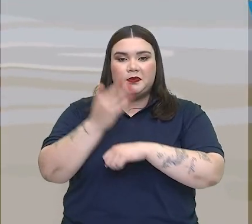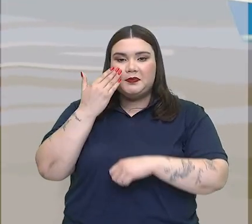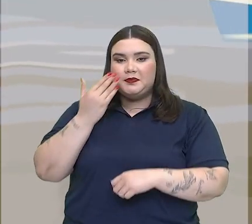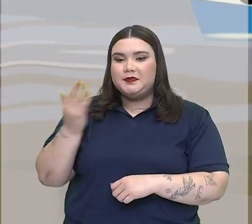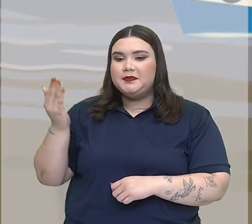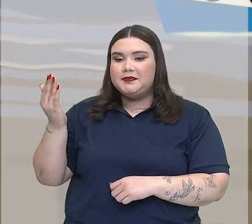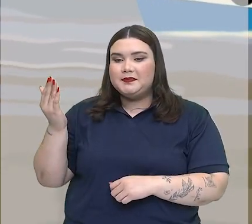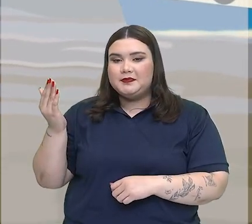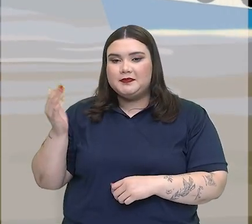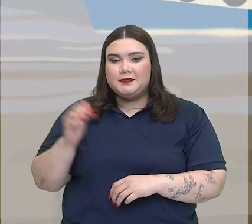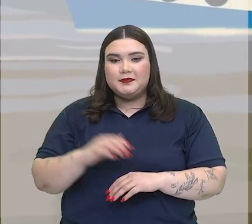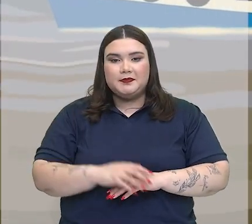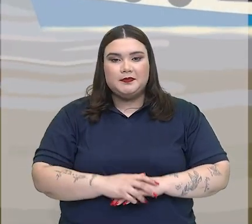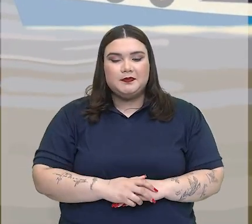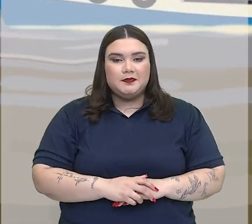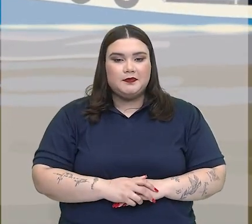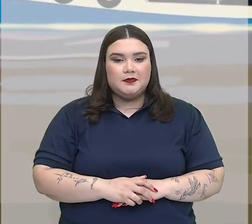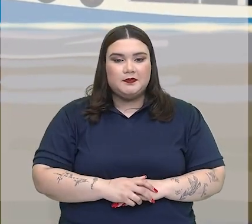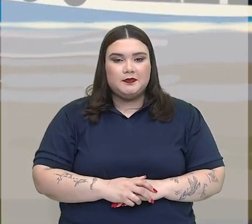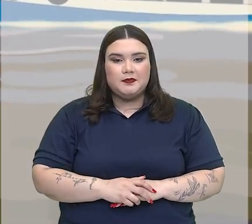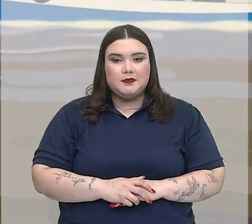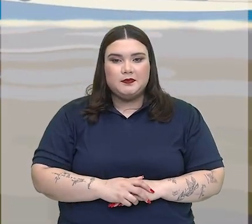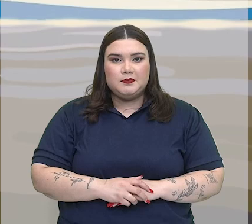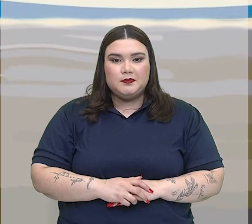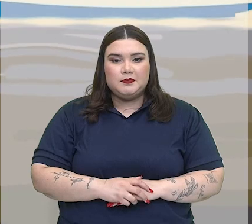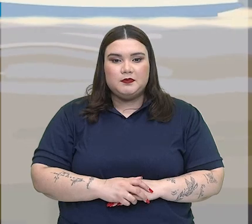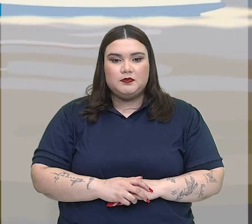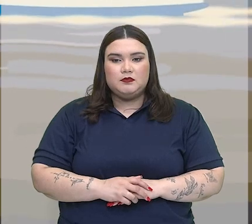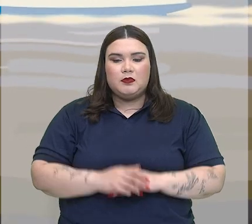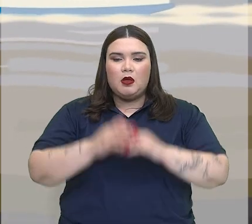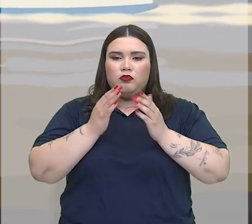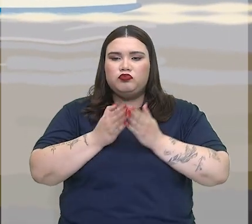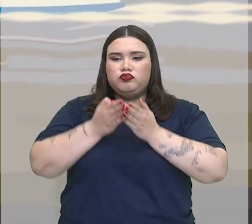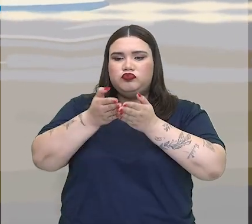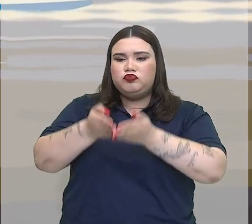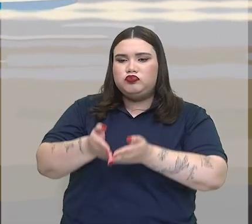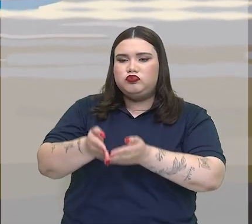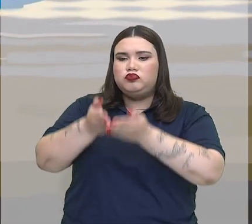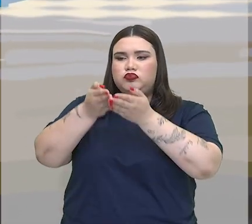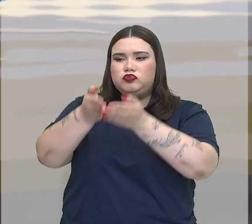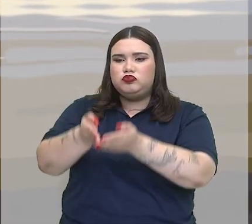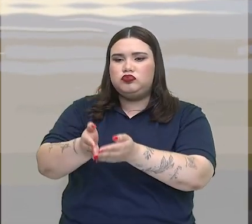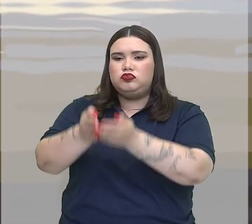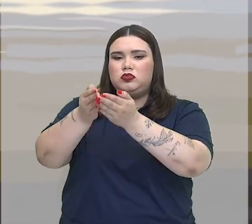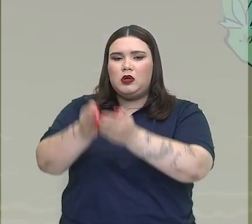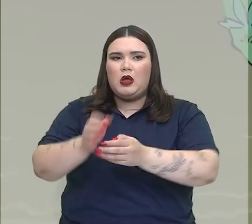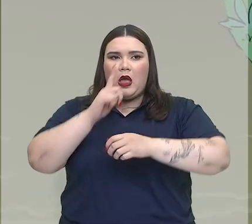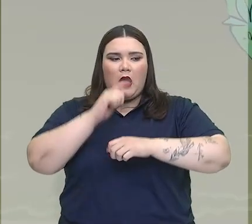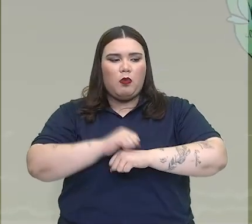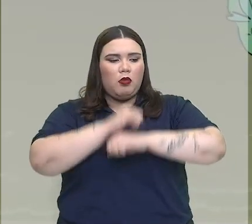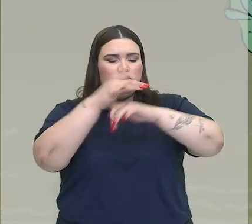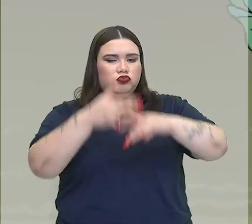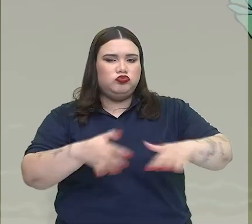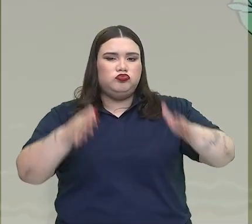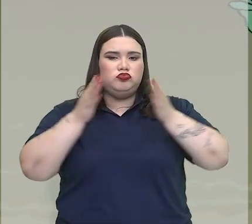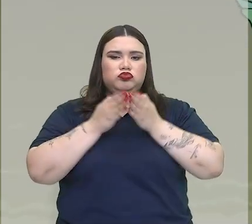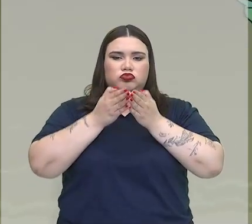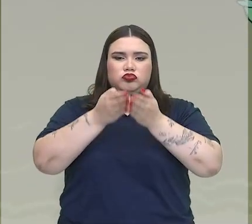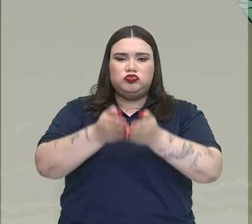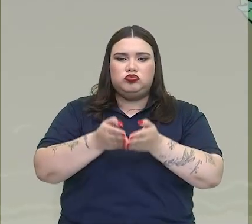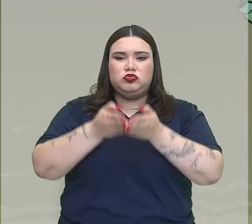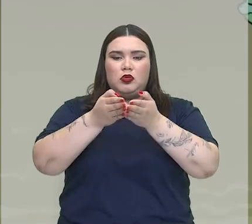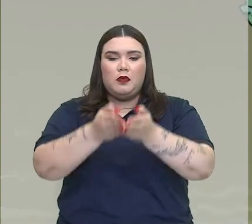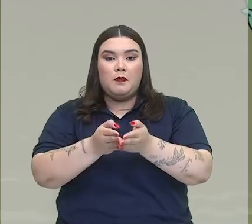Navegando pelas águas místicas do grandioso Rio Amazonas, você se vê diante de uma importante decisão. À sua frente, 2